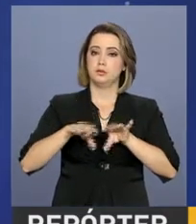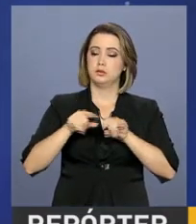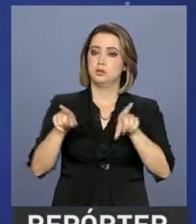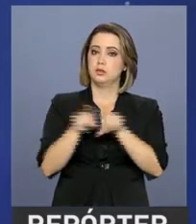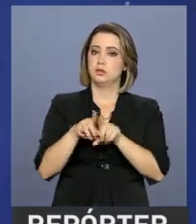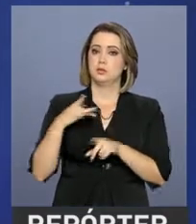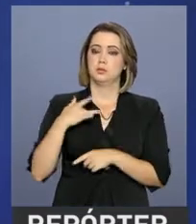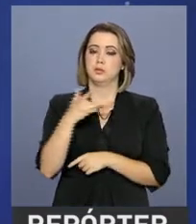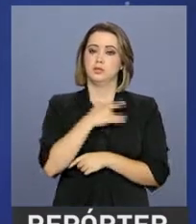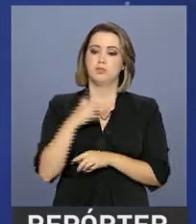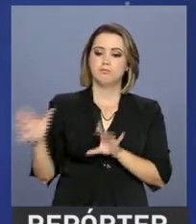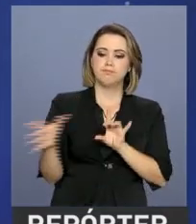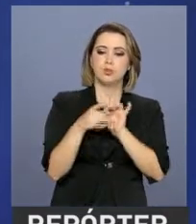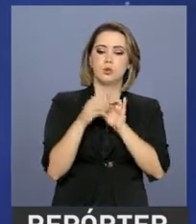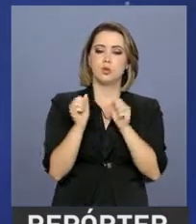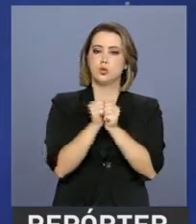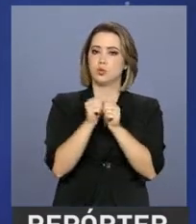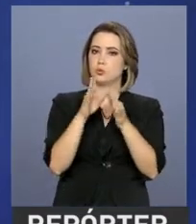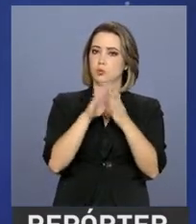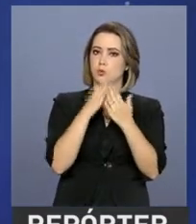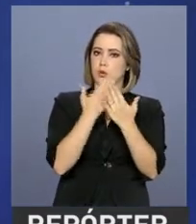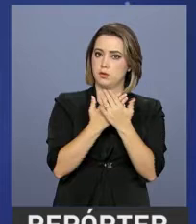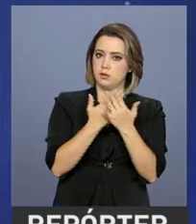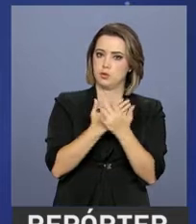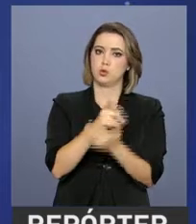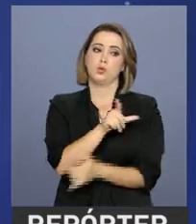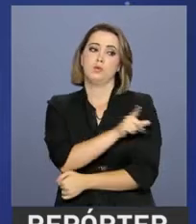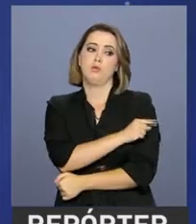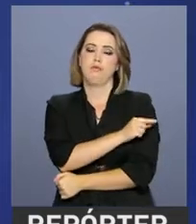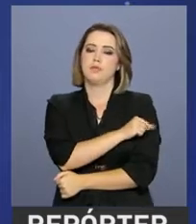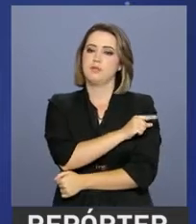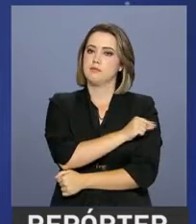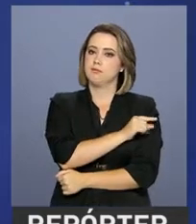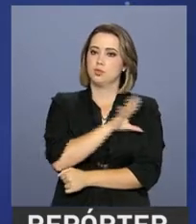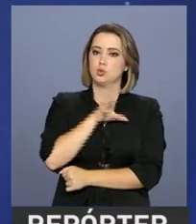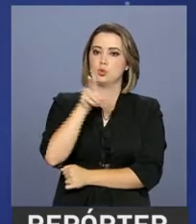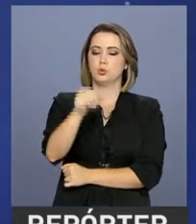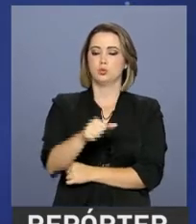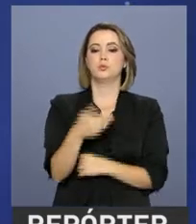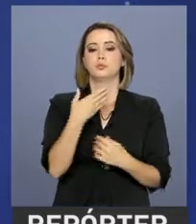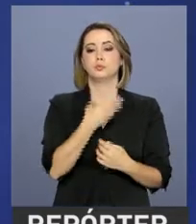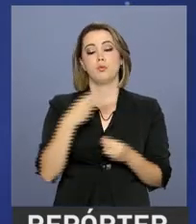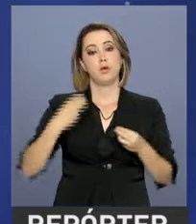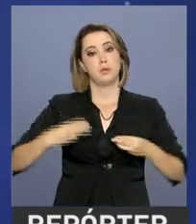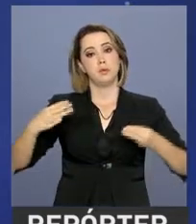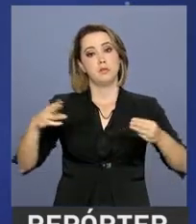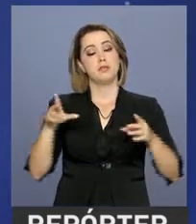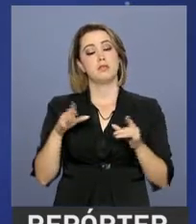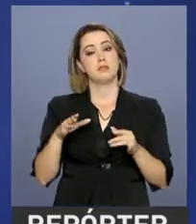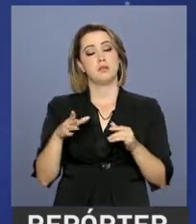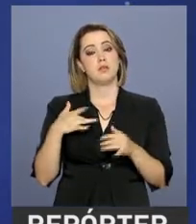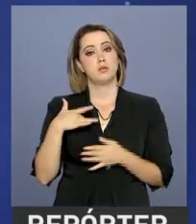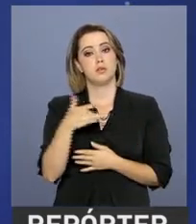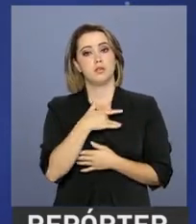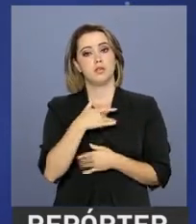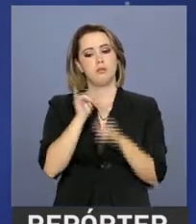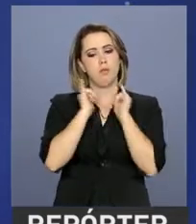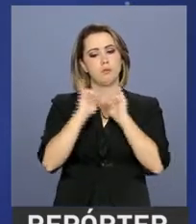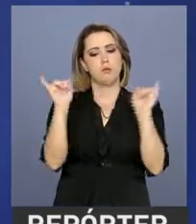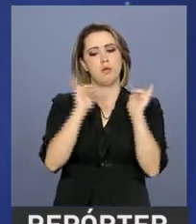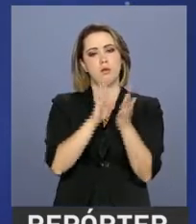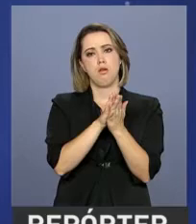incentivar escolas de todo o país a vacinarem os alunos o ministério da saúde vai distribuir material informativo